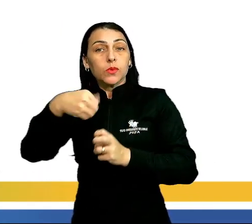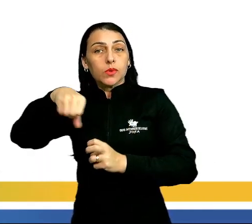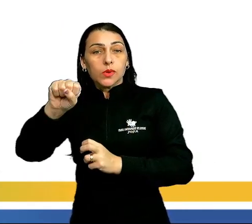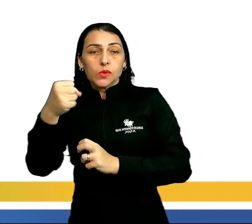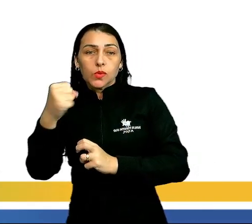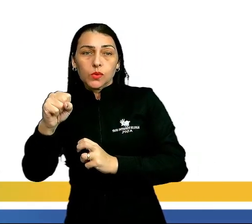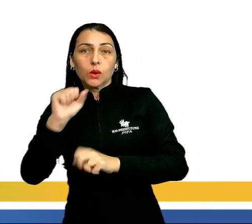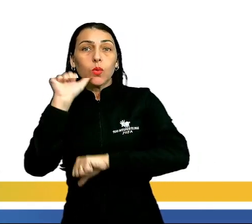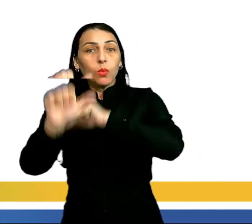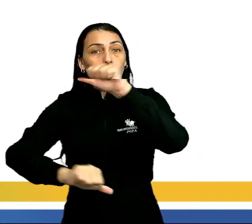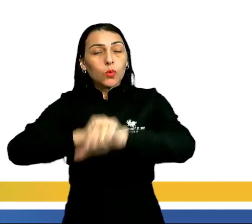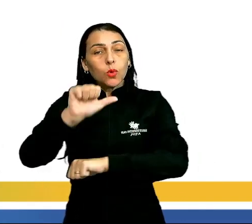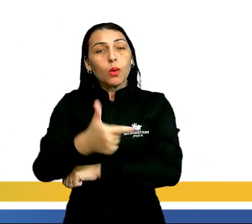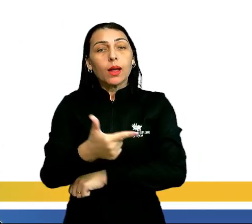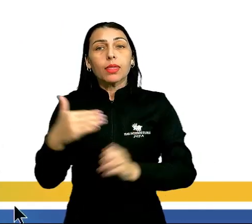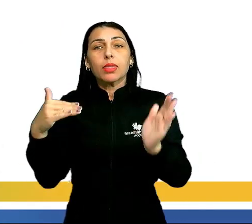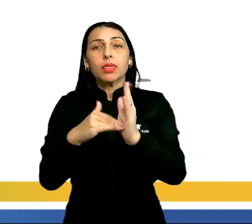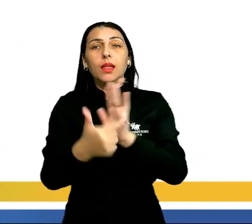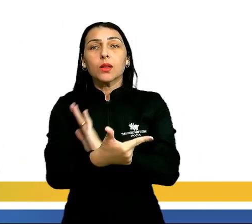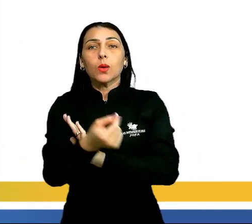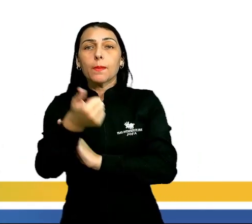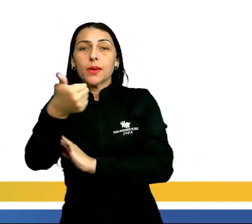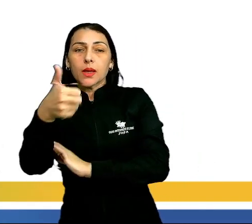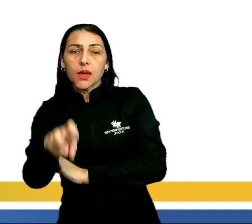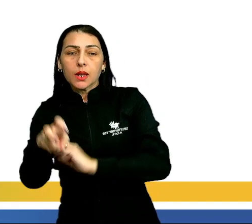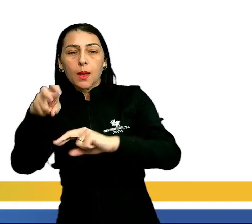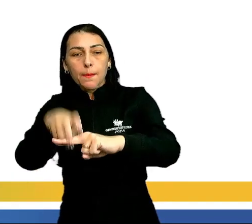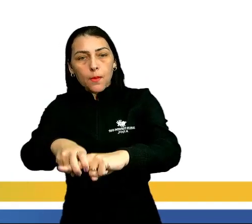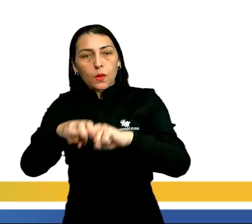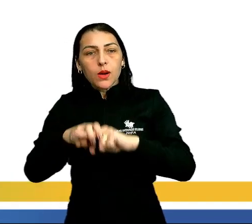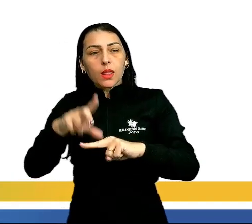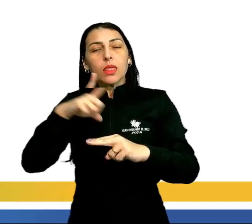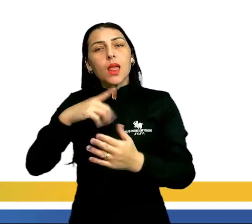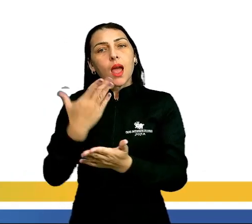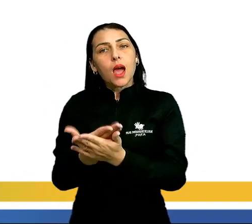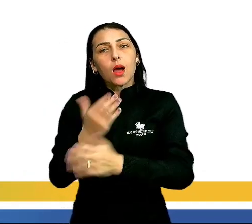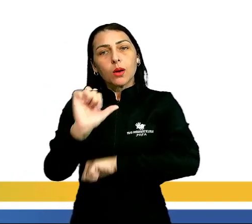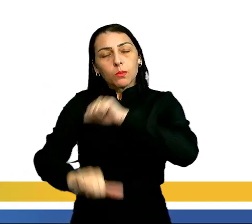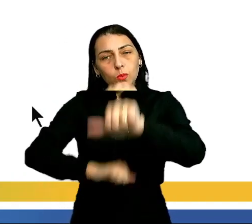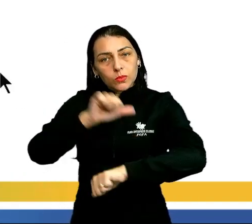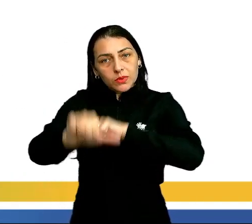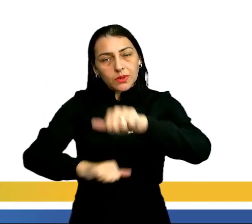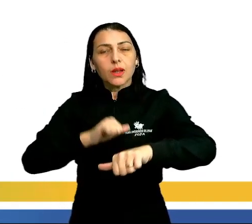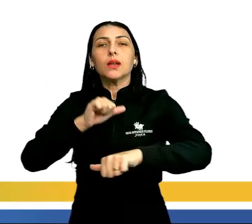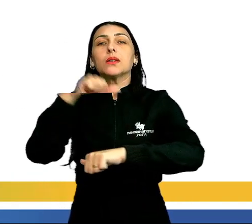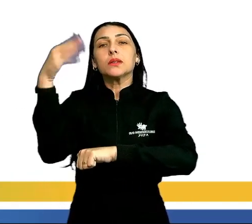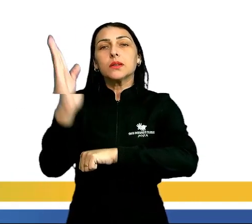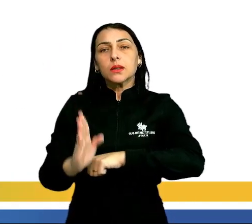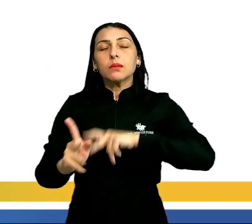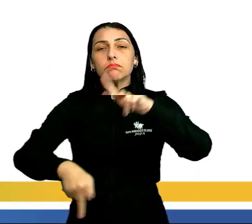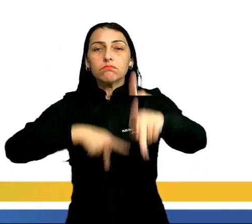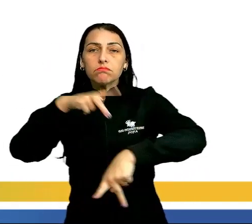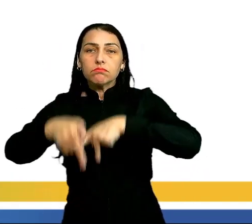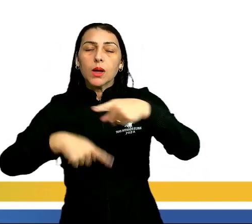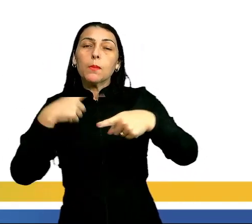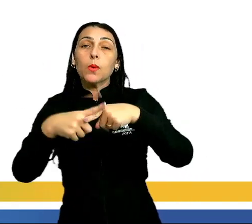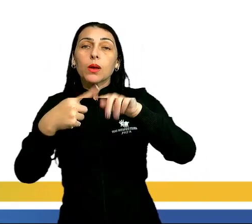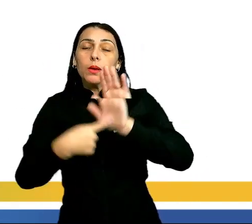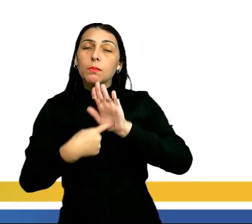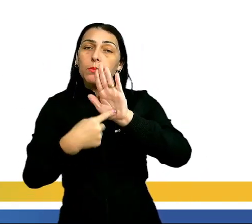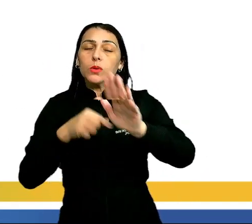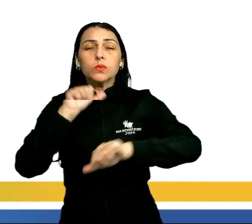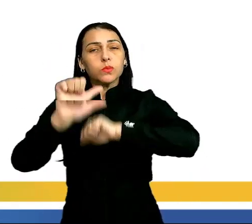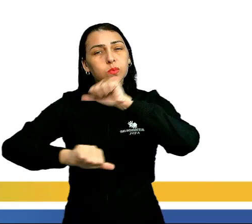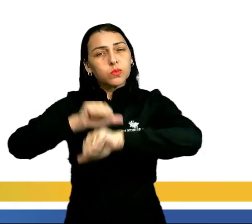o quanto mudou essa população. Por isso, o tema da aula é dinâmica populacional brasileira, porque mostra